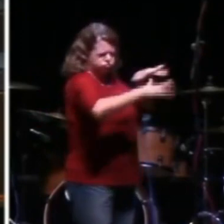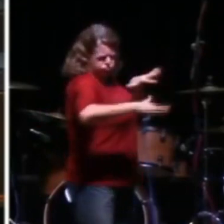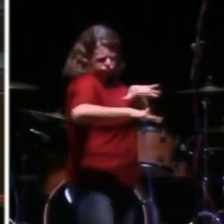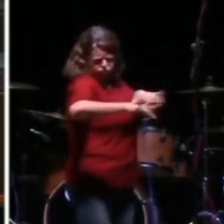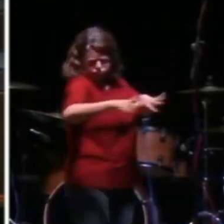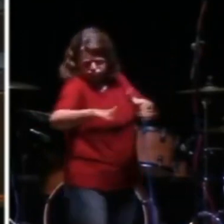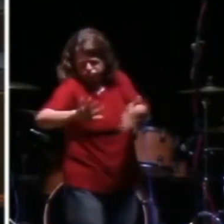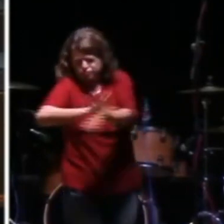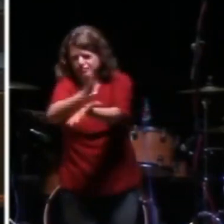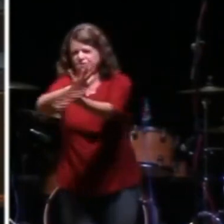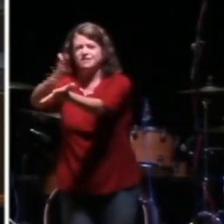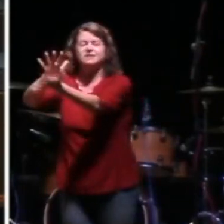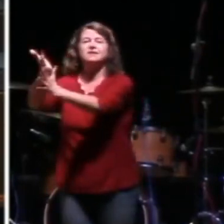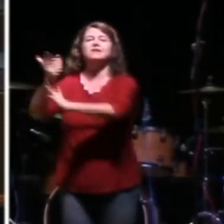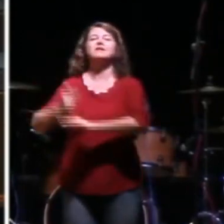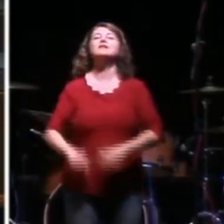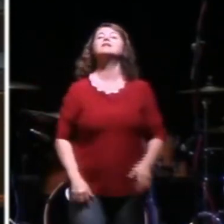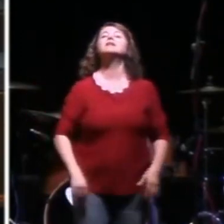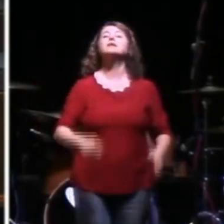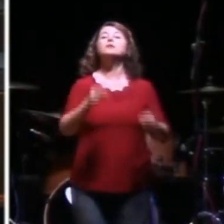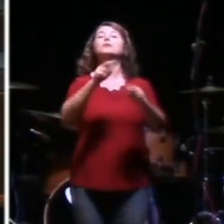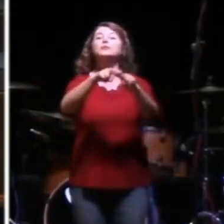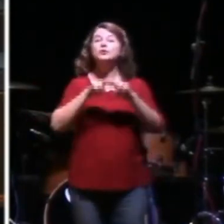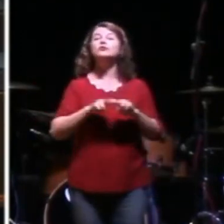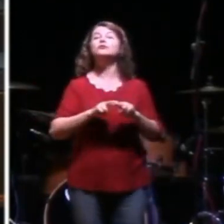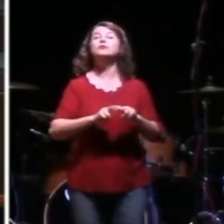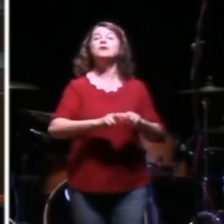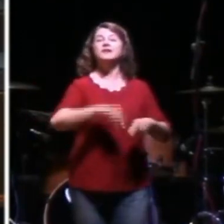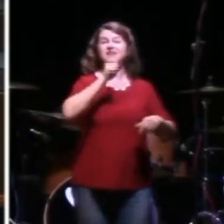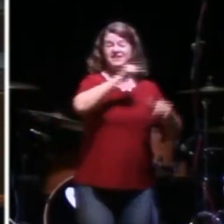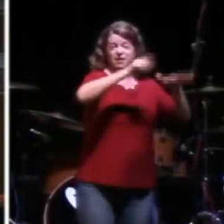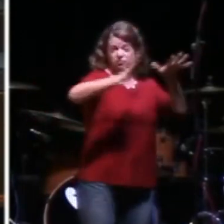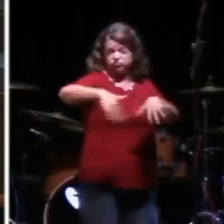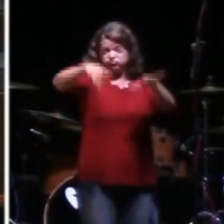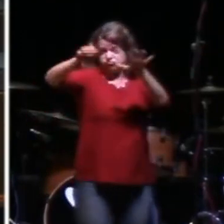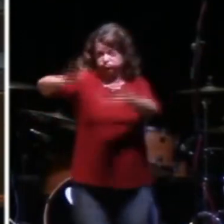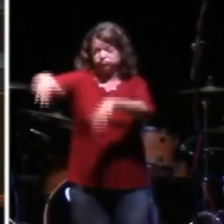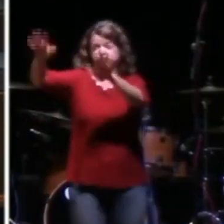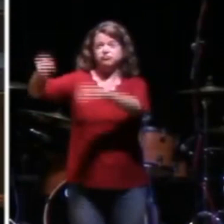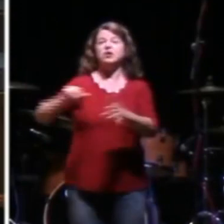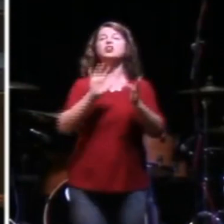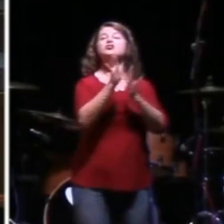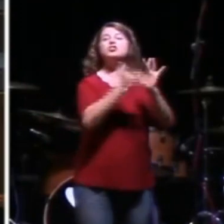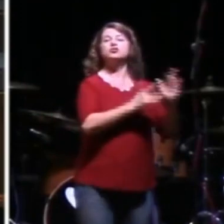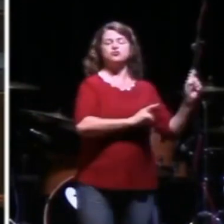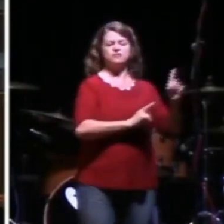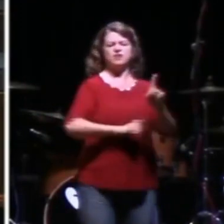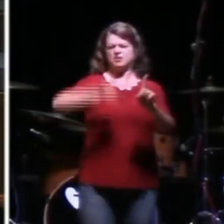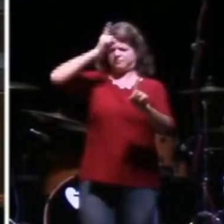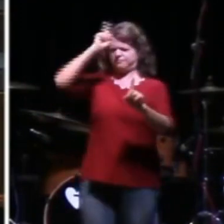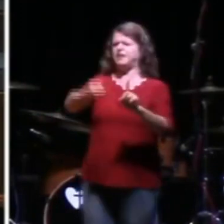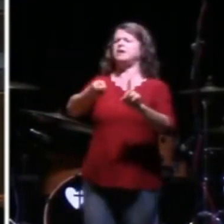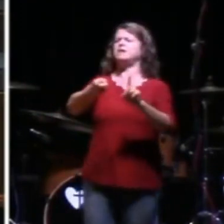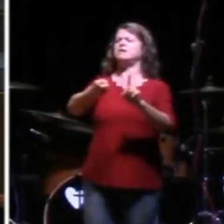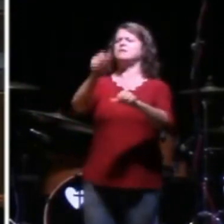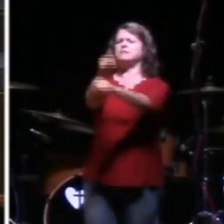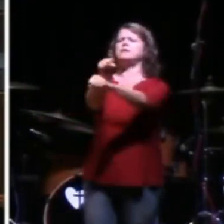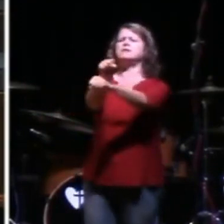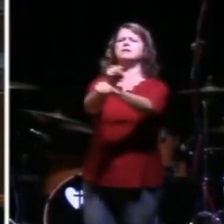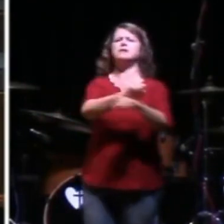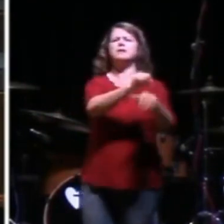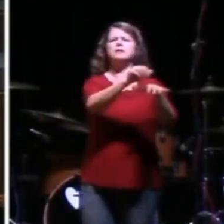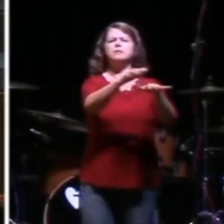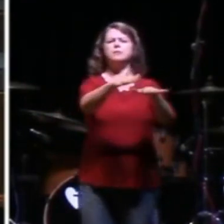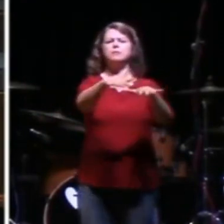diante da tempestade o cara te vendo tu quieta te amar e a e o vento obedece ele aponta os